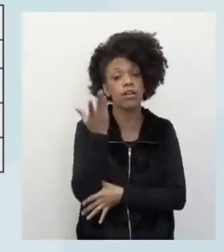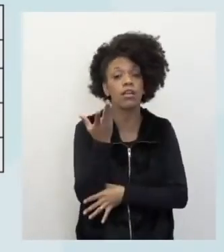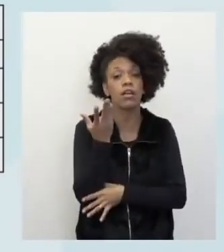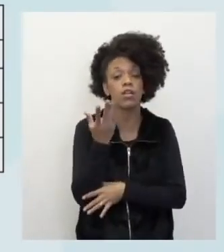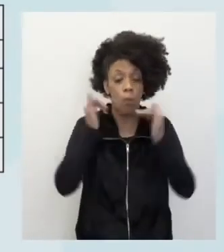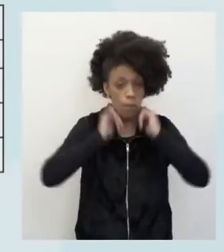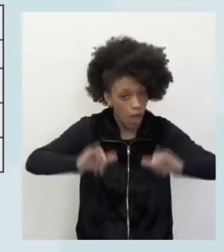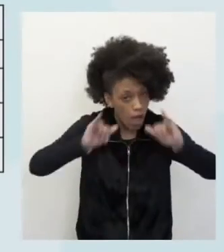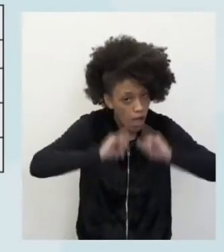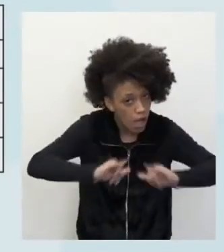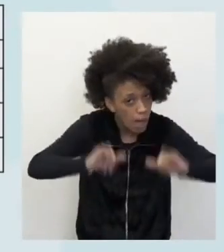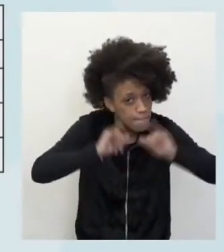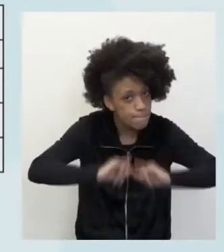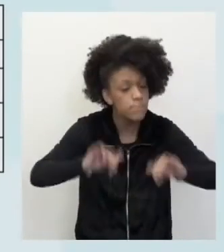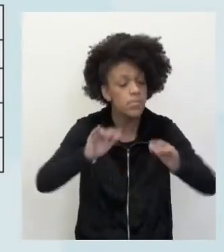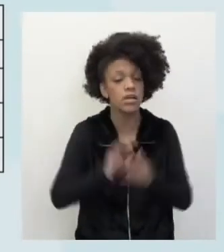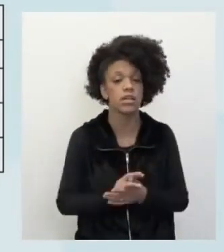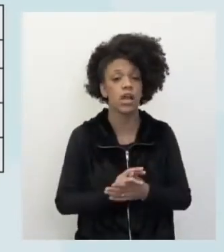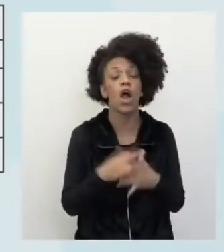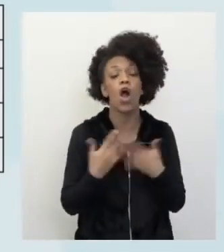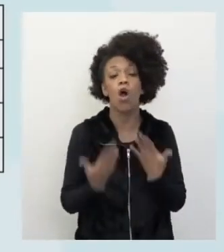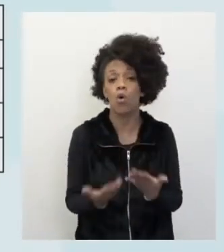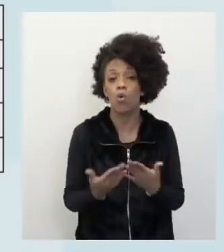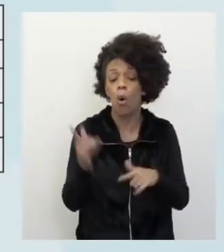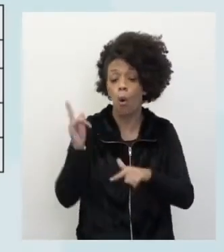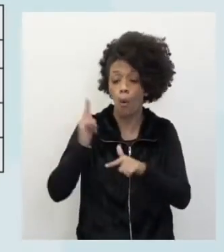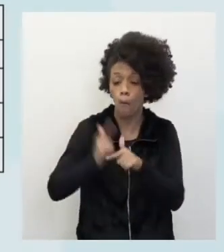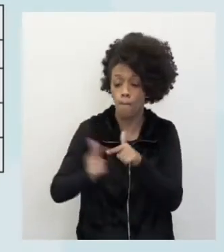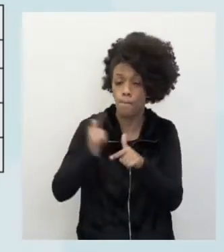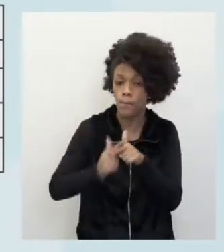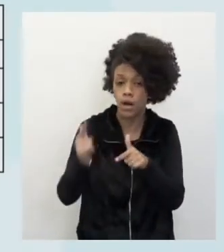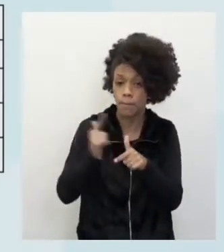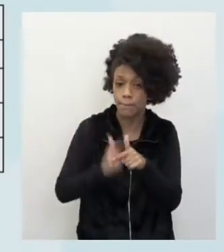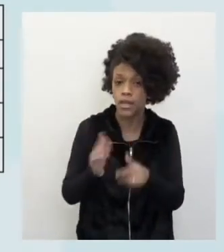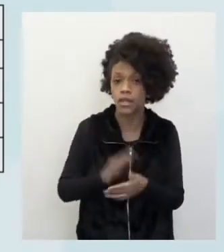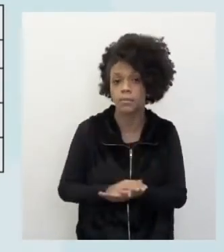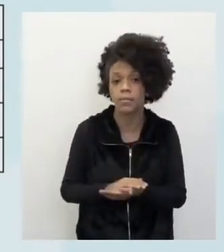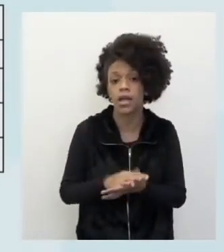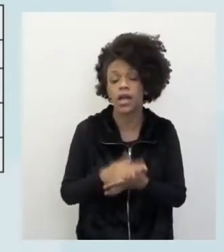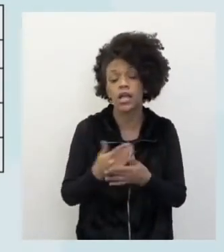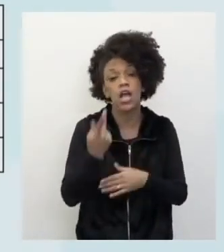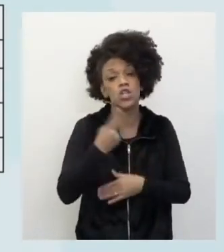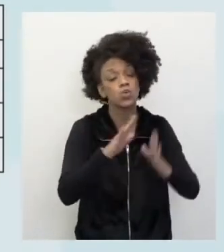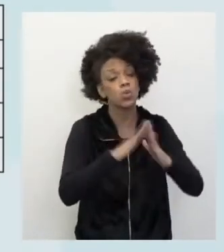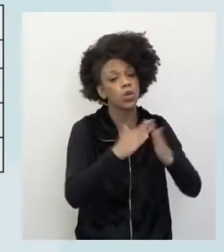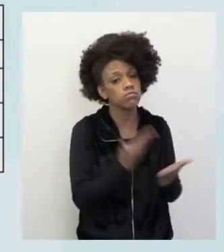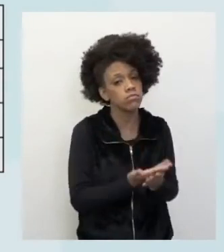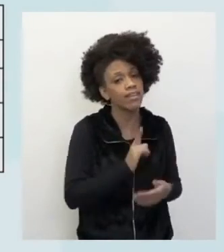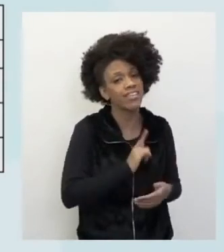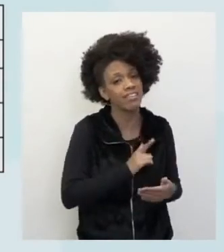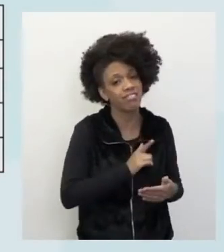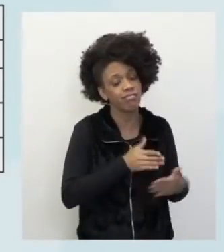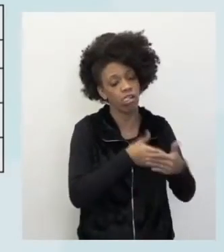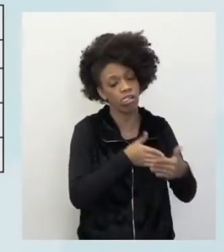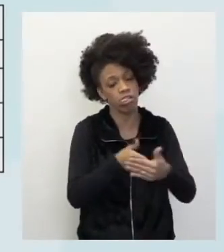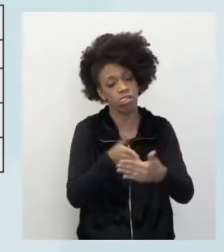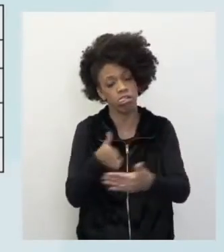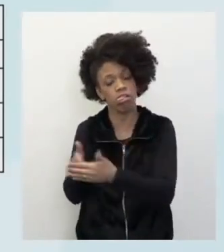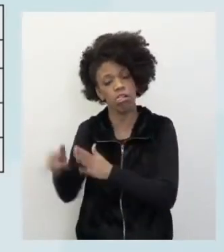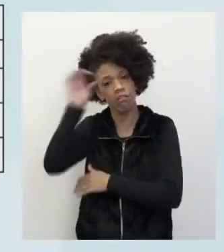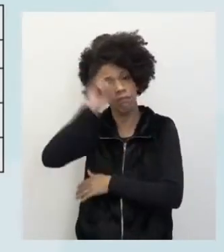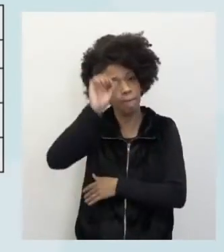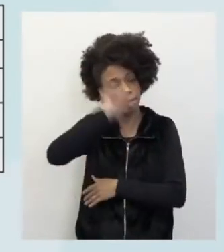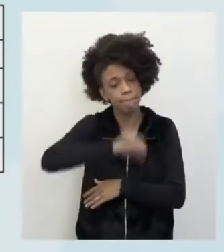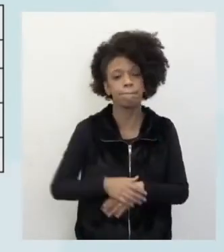campanha que aborde as consequências provocadas por um problema que em sua escola que interfere no aprendizado dos alunos, e